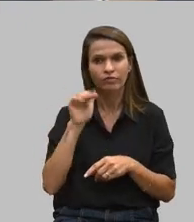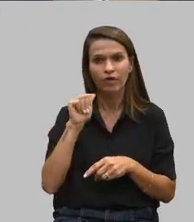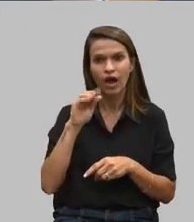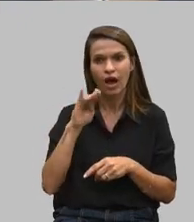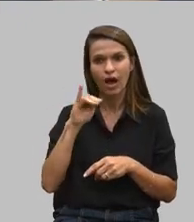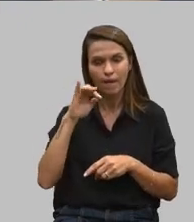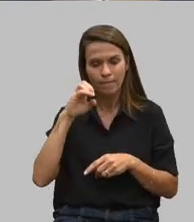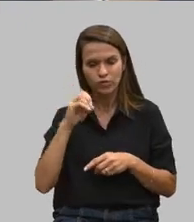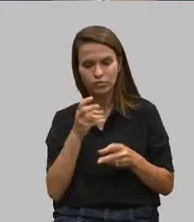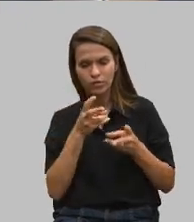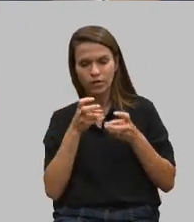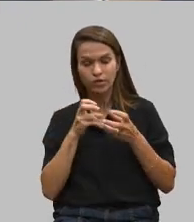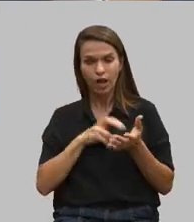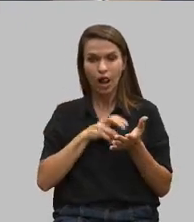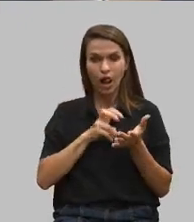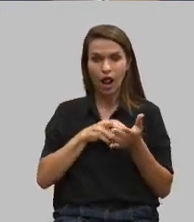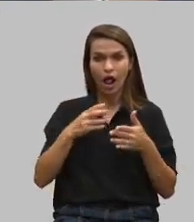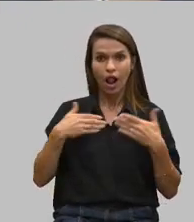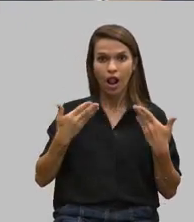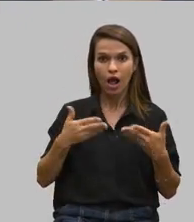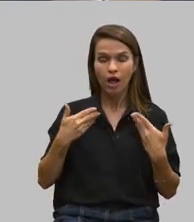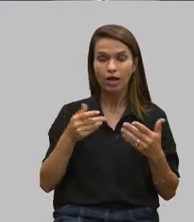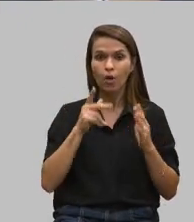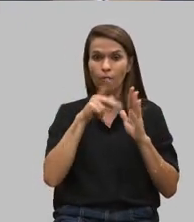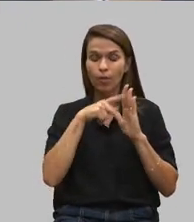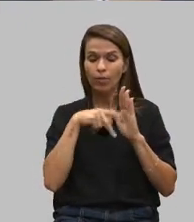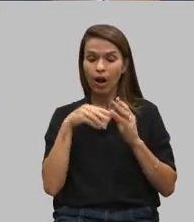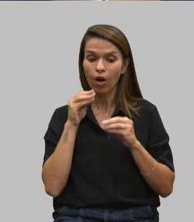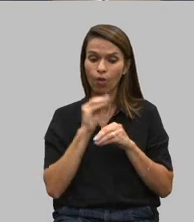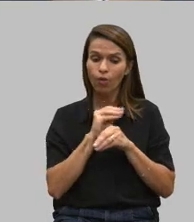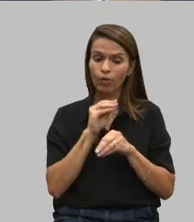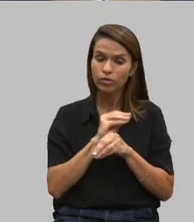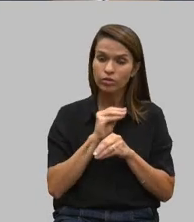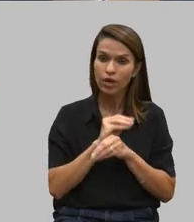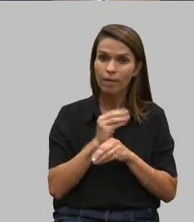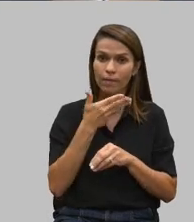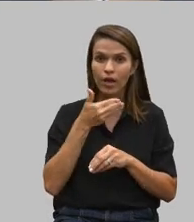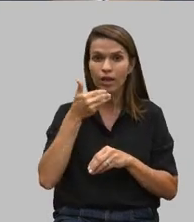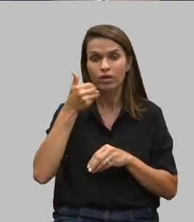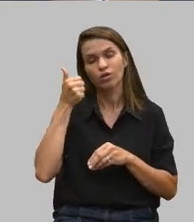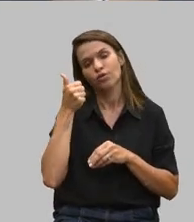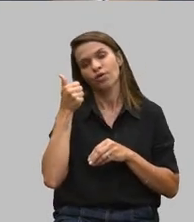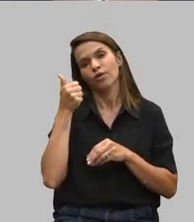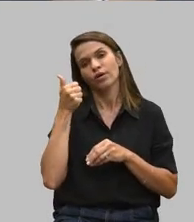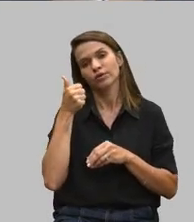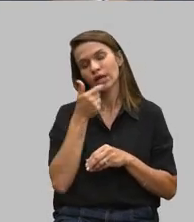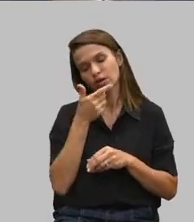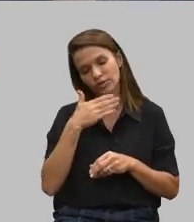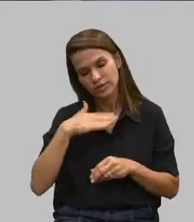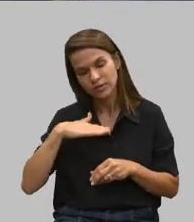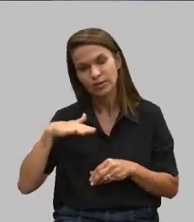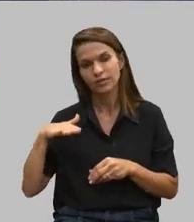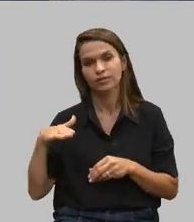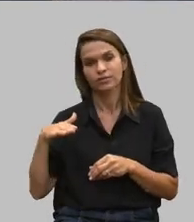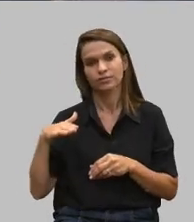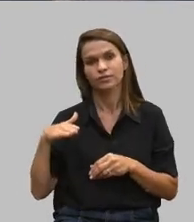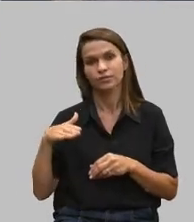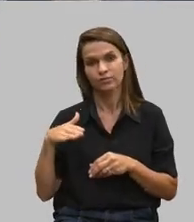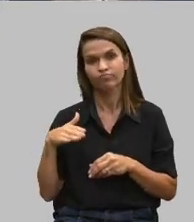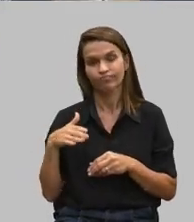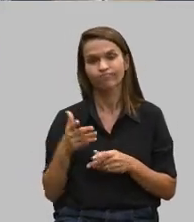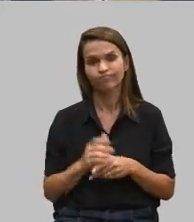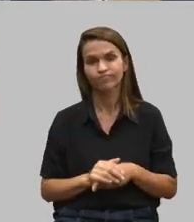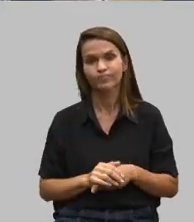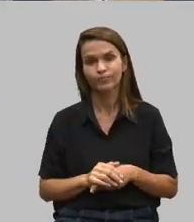alegre com ele que é um programa para cuidar ainda melhor das nossas crianças né que estão sendo